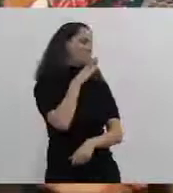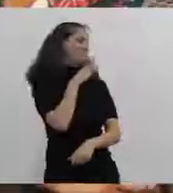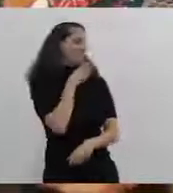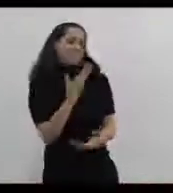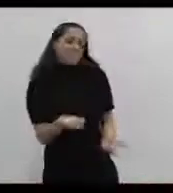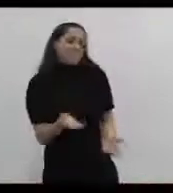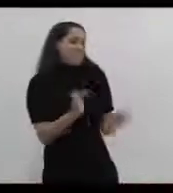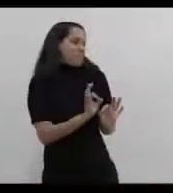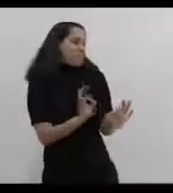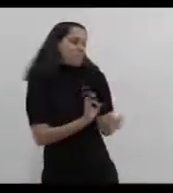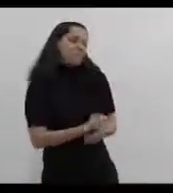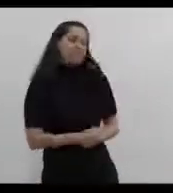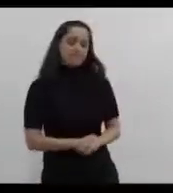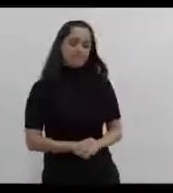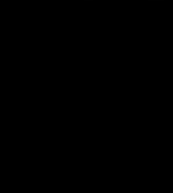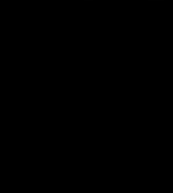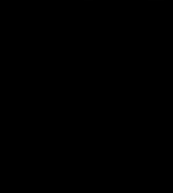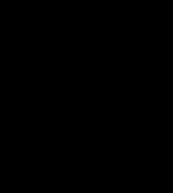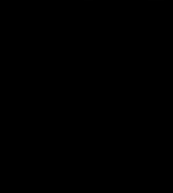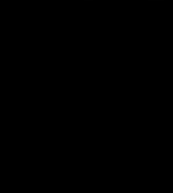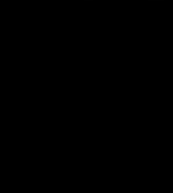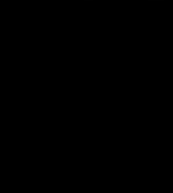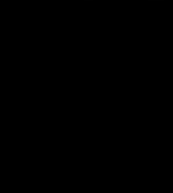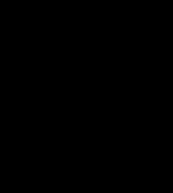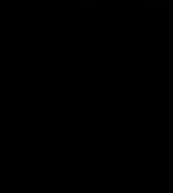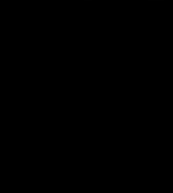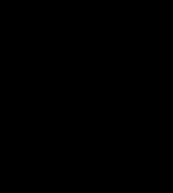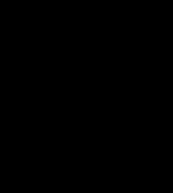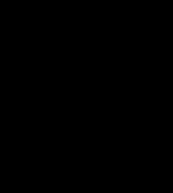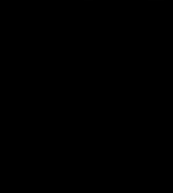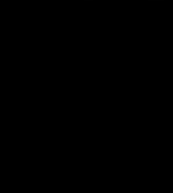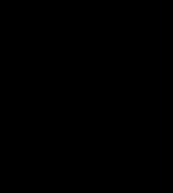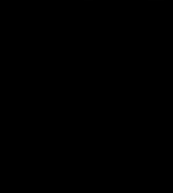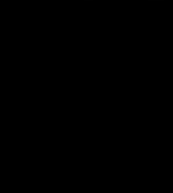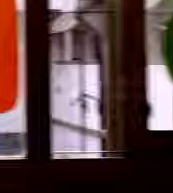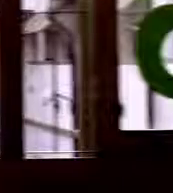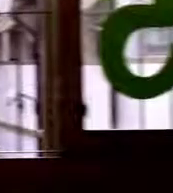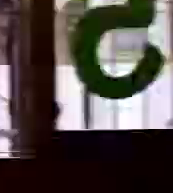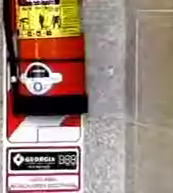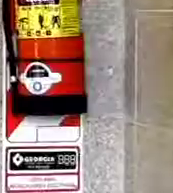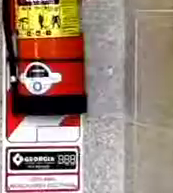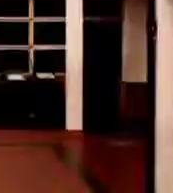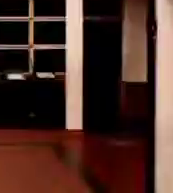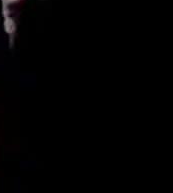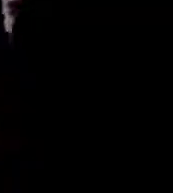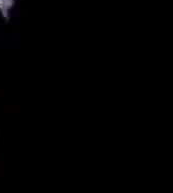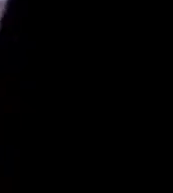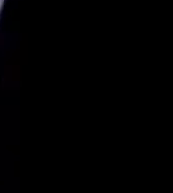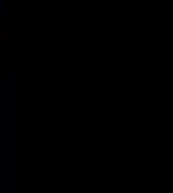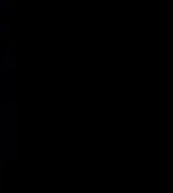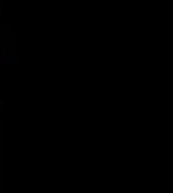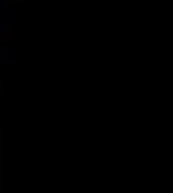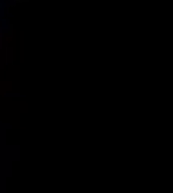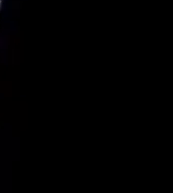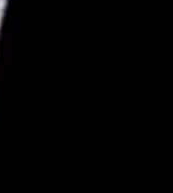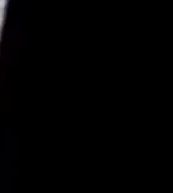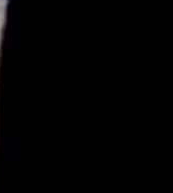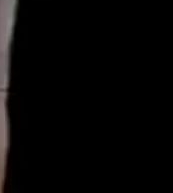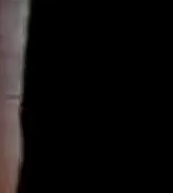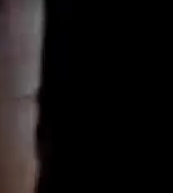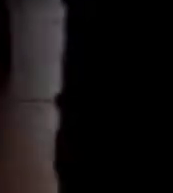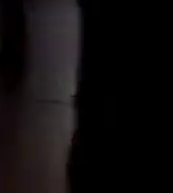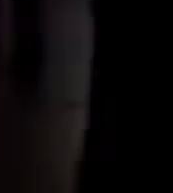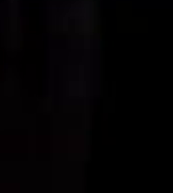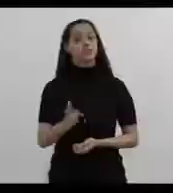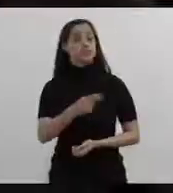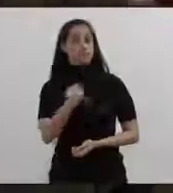sabia. Escola número 2, Rumânia, Buenos Aires, Argentina. No pátio da escola, diretora cumprimenta